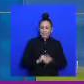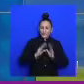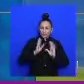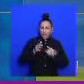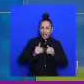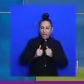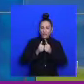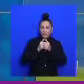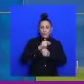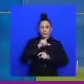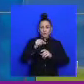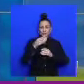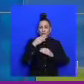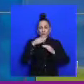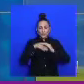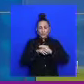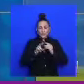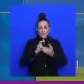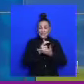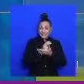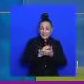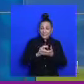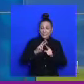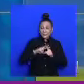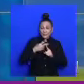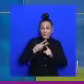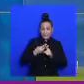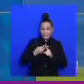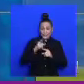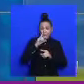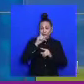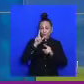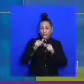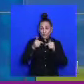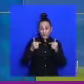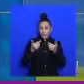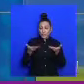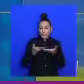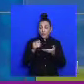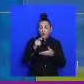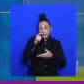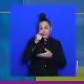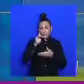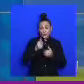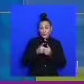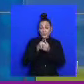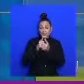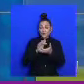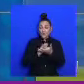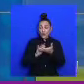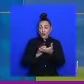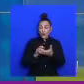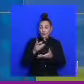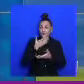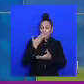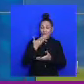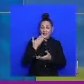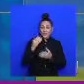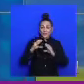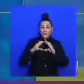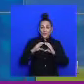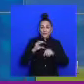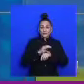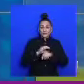Já acompanhamos os sorteios da Time Mania, da Quina, da Dupla Cena, do Dia de Sorte. Agora você conferindo o Loto Fácil. Bola cinza,